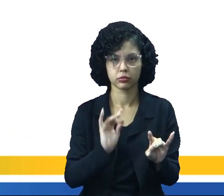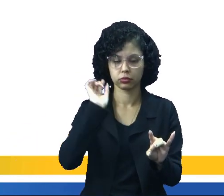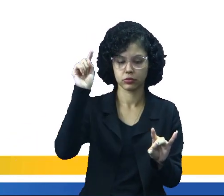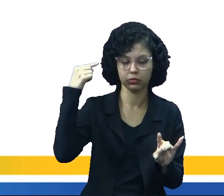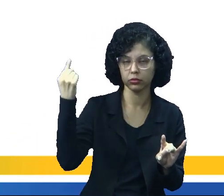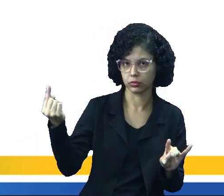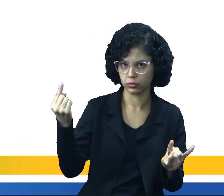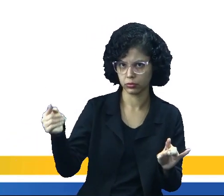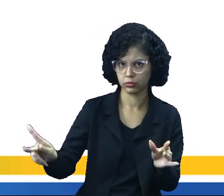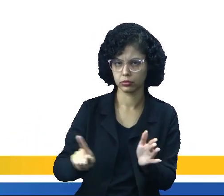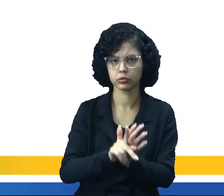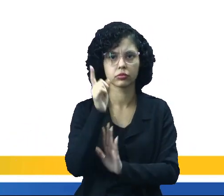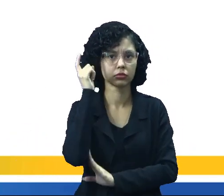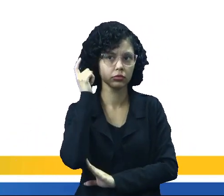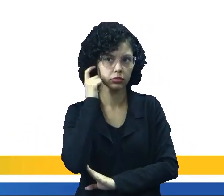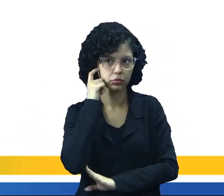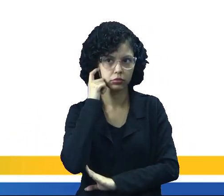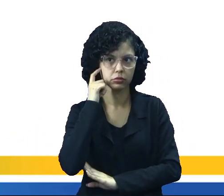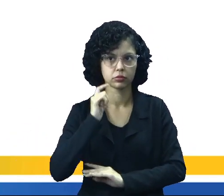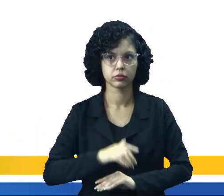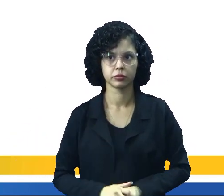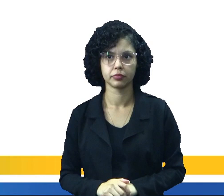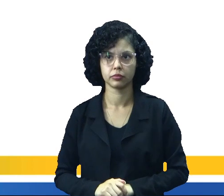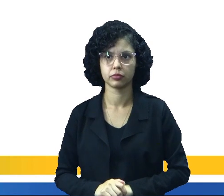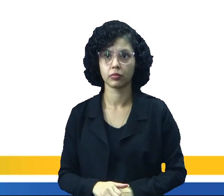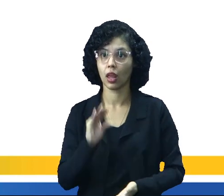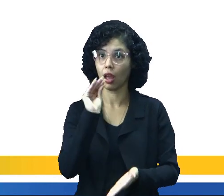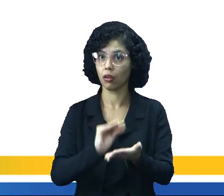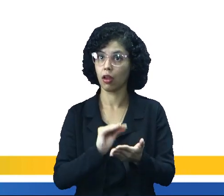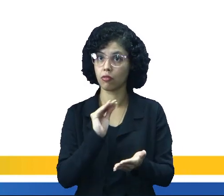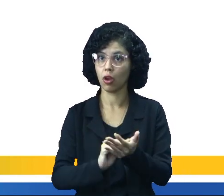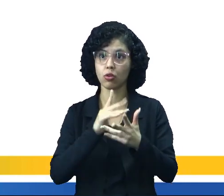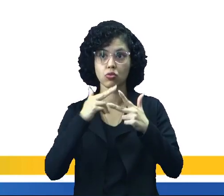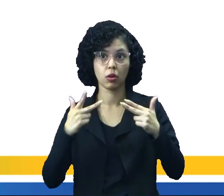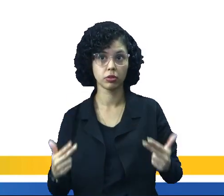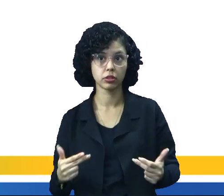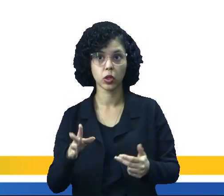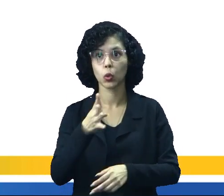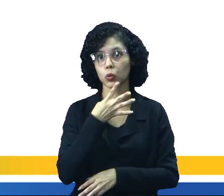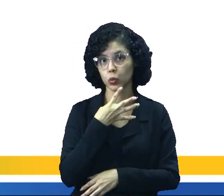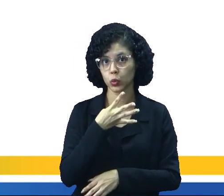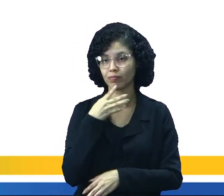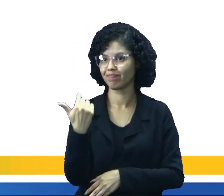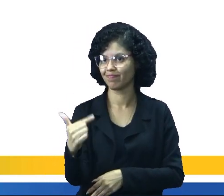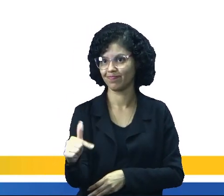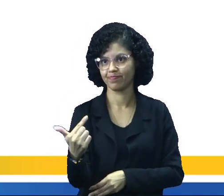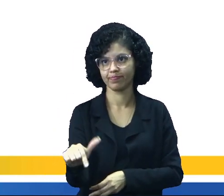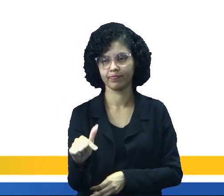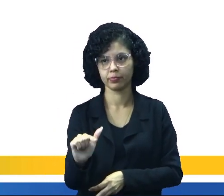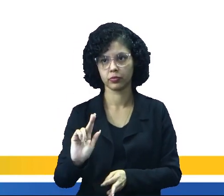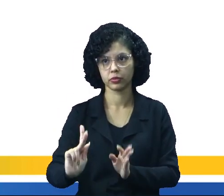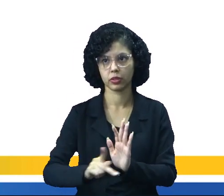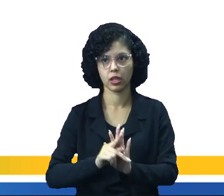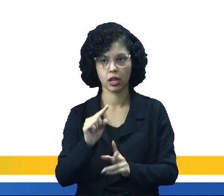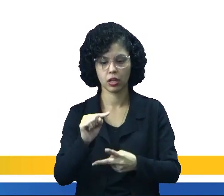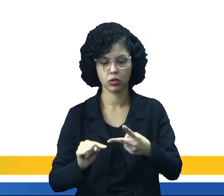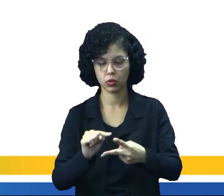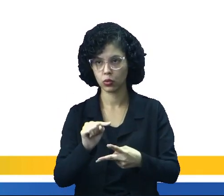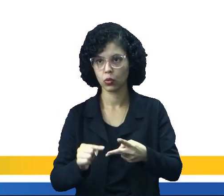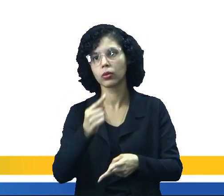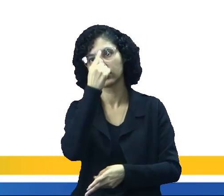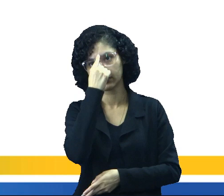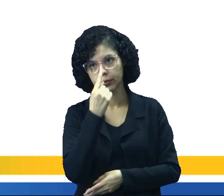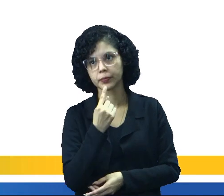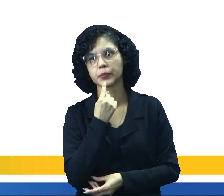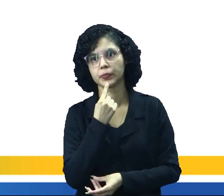que se está pensando, né? A ausência de objetos reconhecíveis, né? Pelas duas